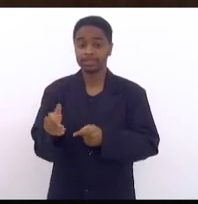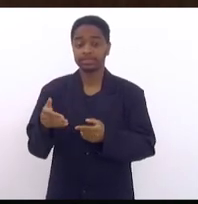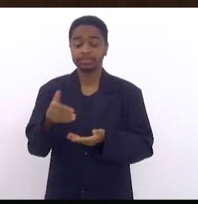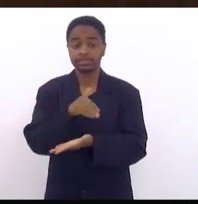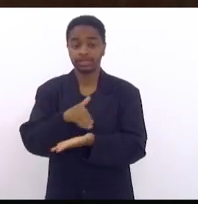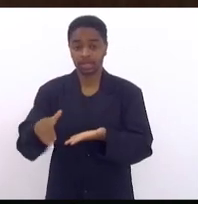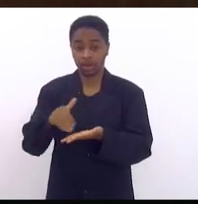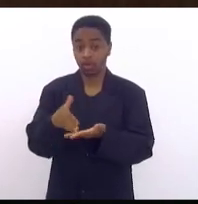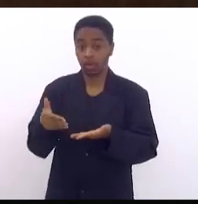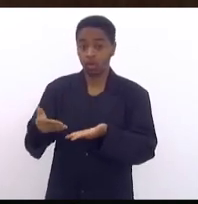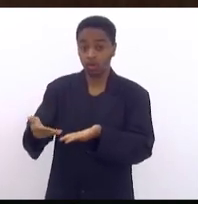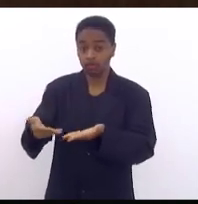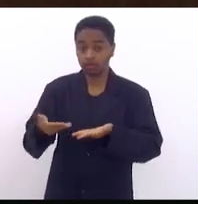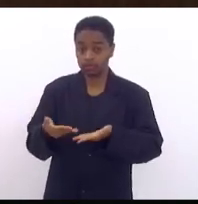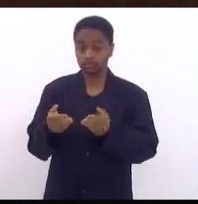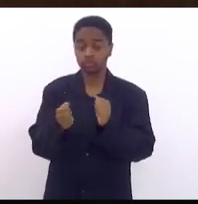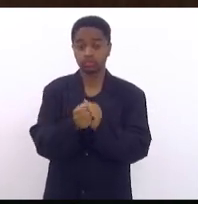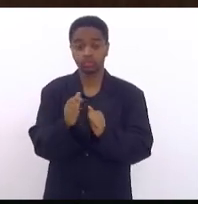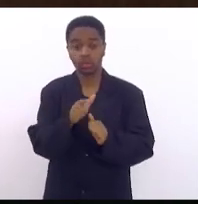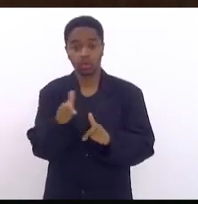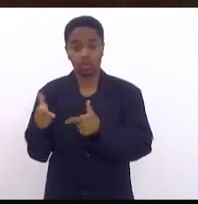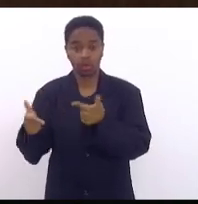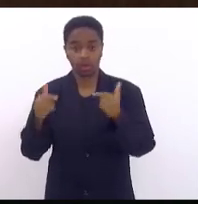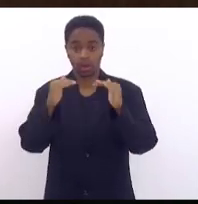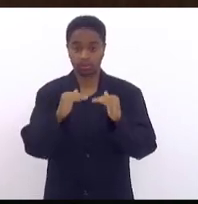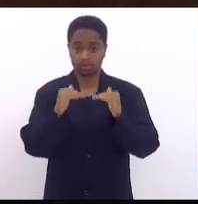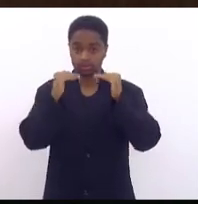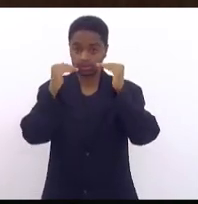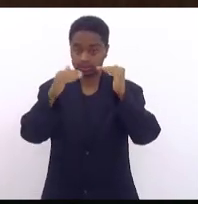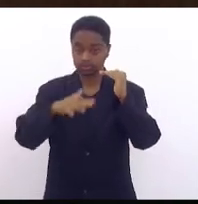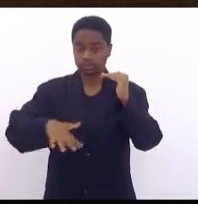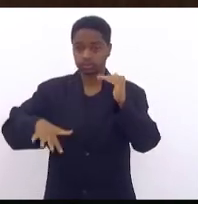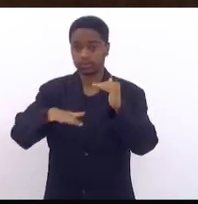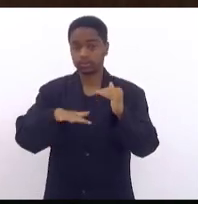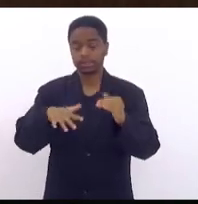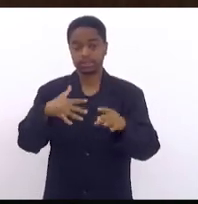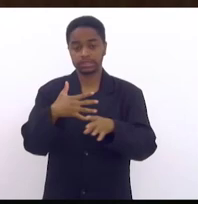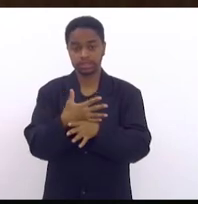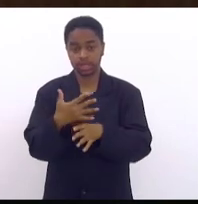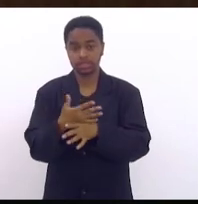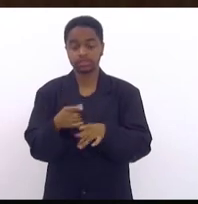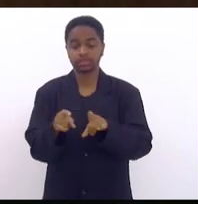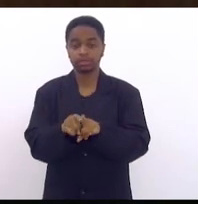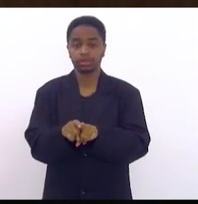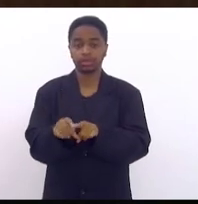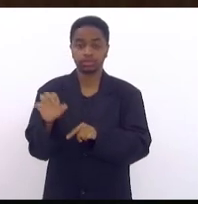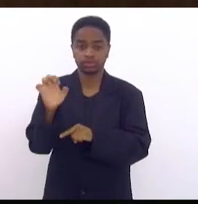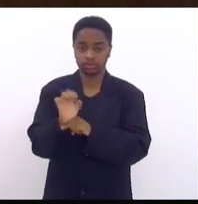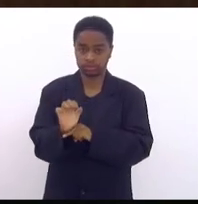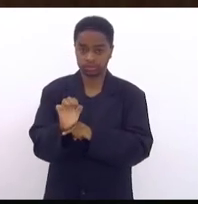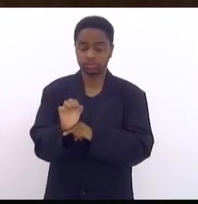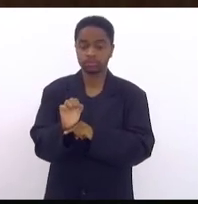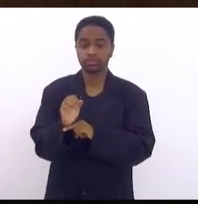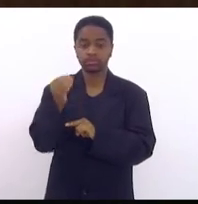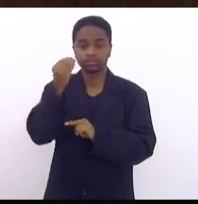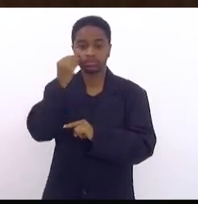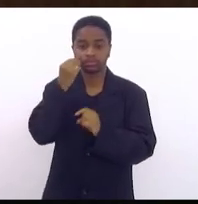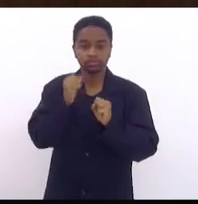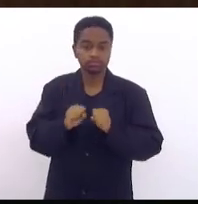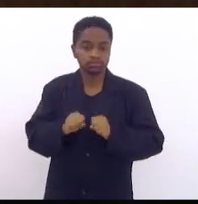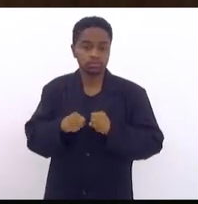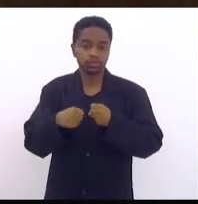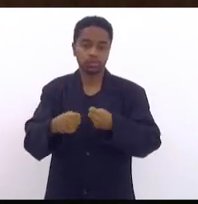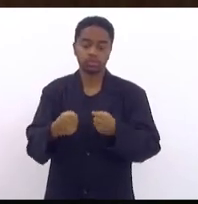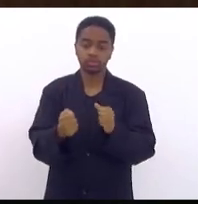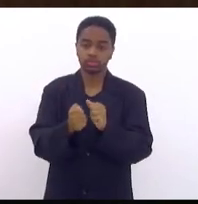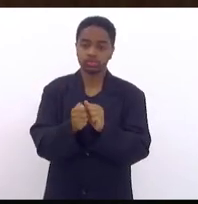convidado, junto com outras autoridades do âmbito municipal e estadual, para unirmos forças